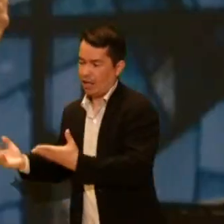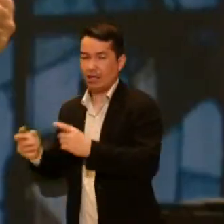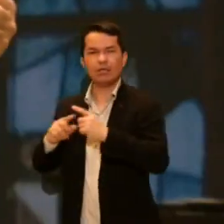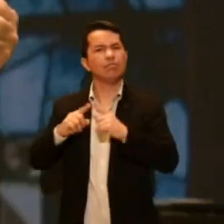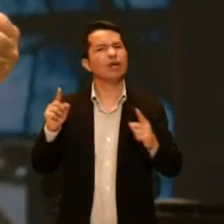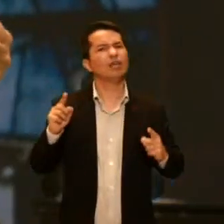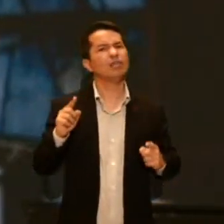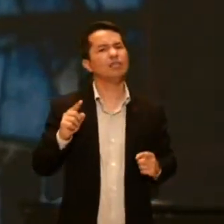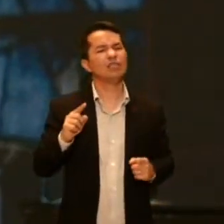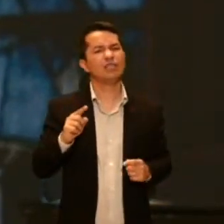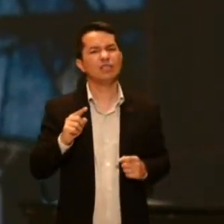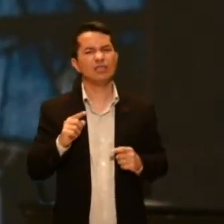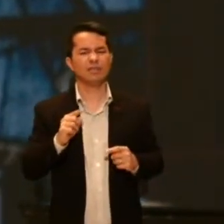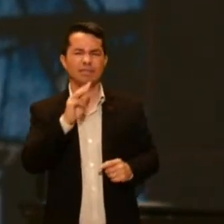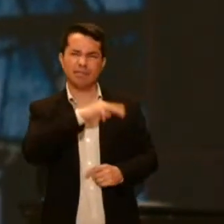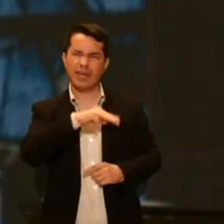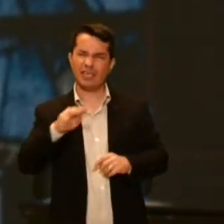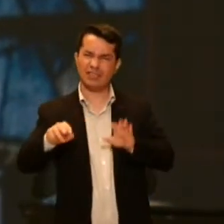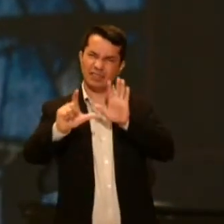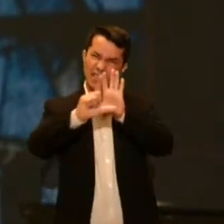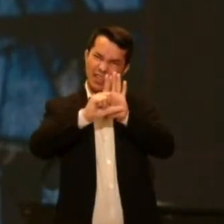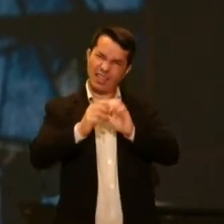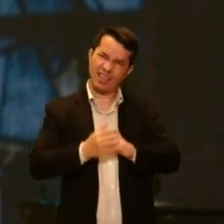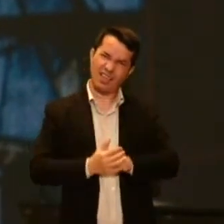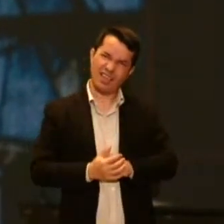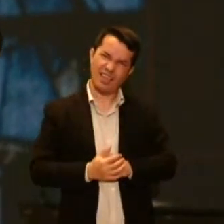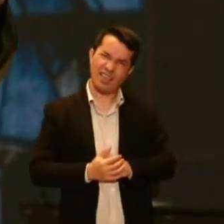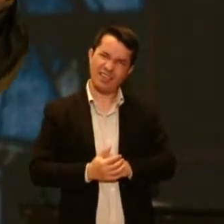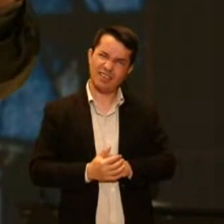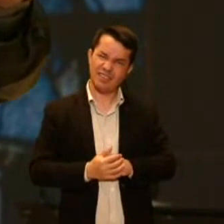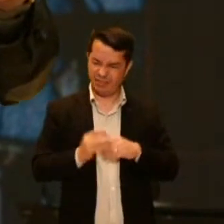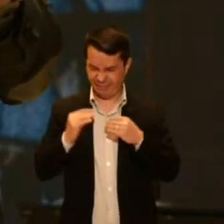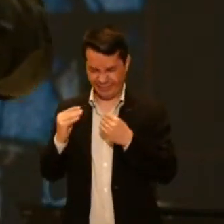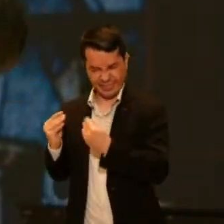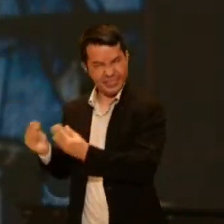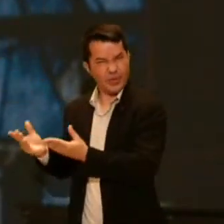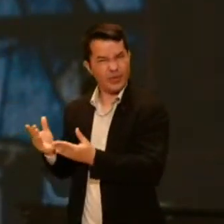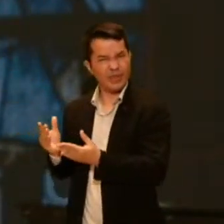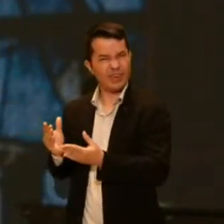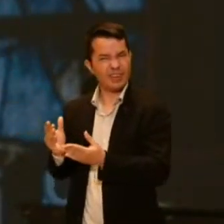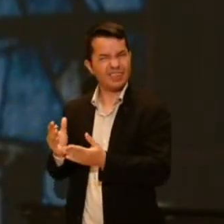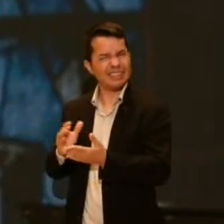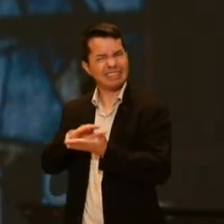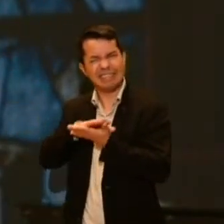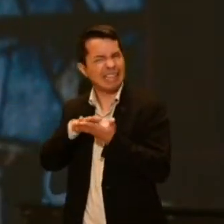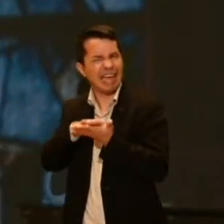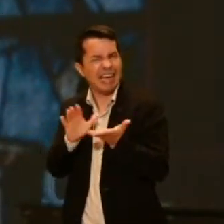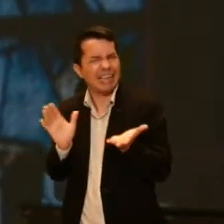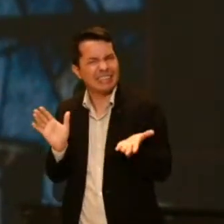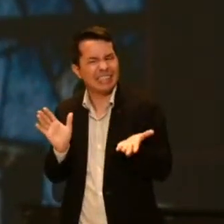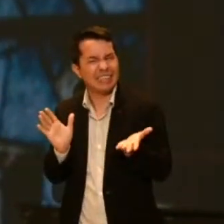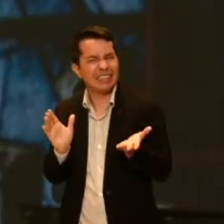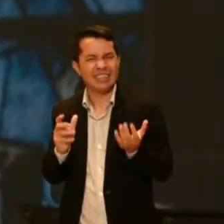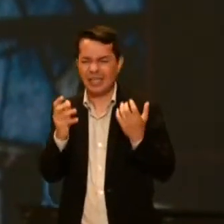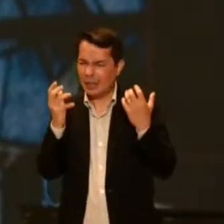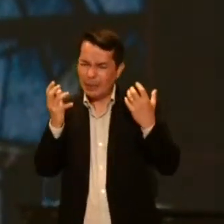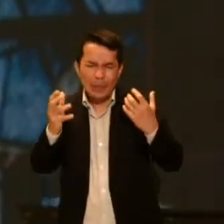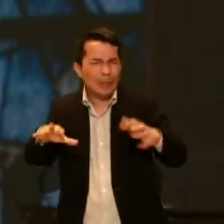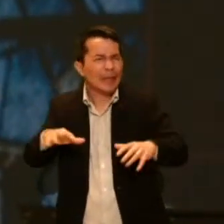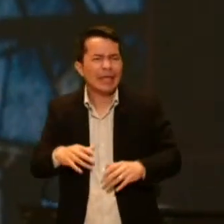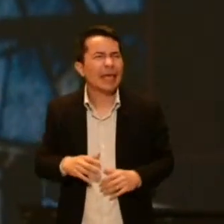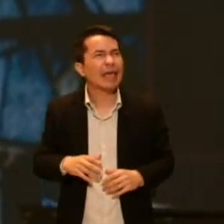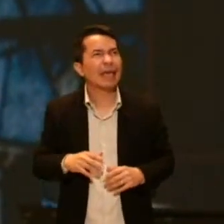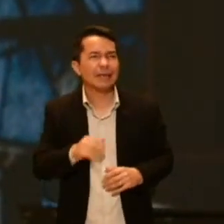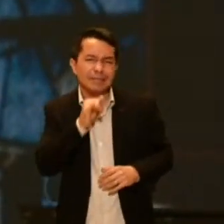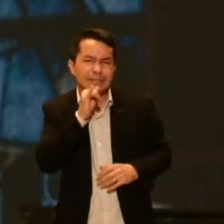tesouros religiosos. Eles não queriam abrir mão dos seus conceitos, dos seus preceitos,